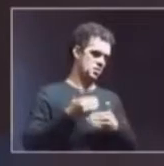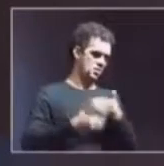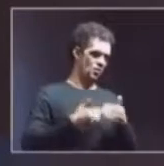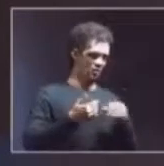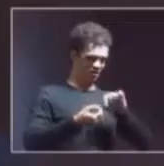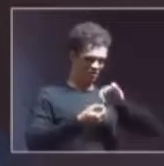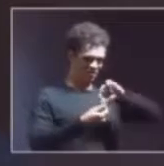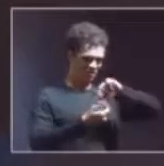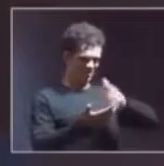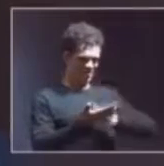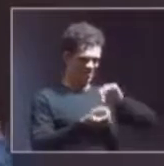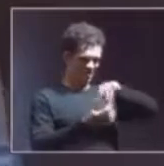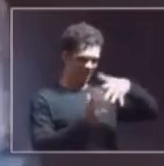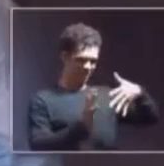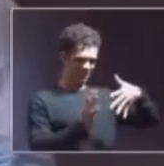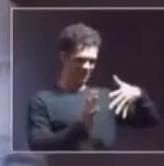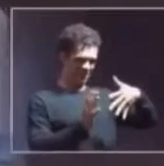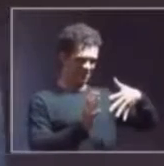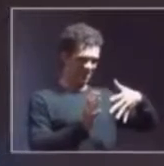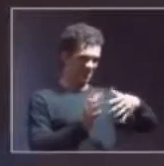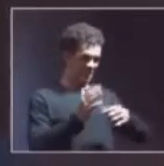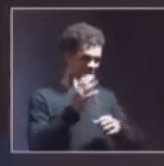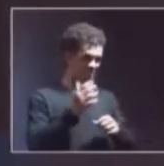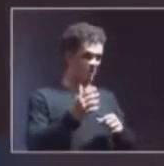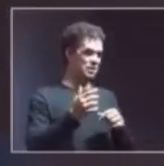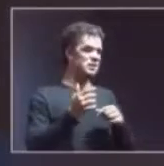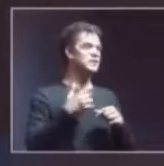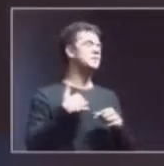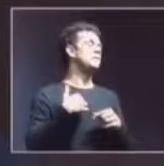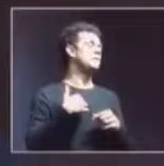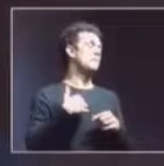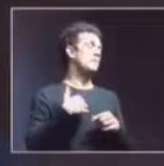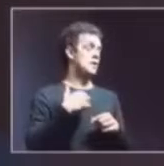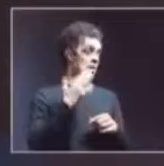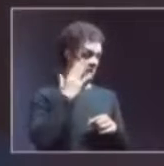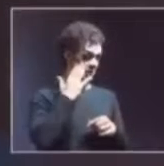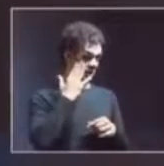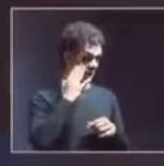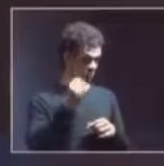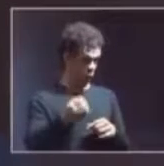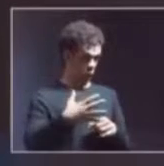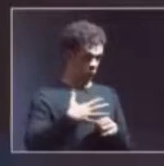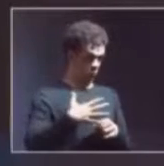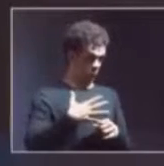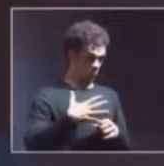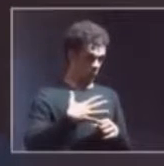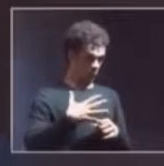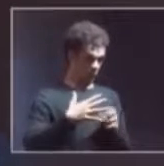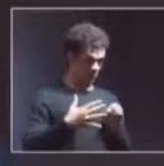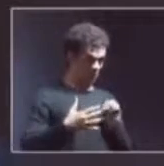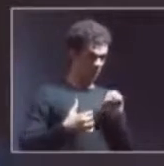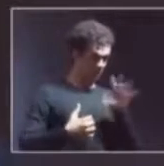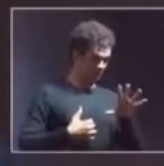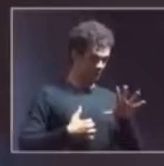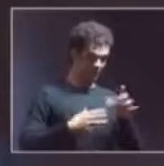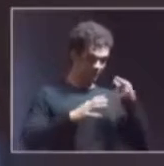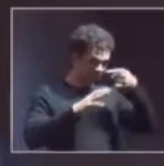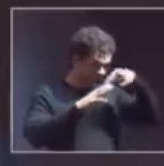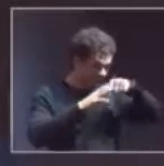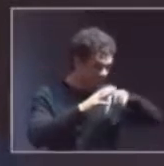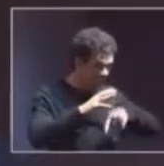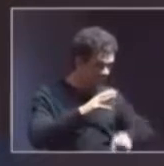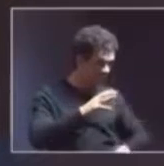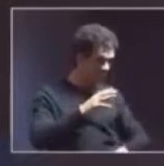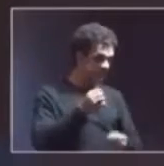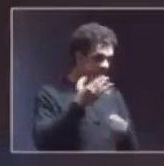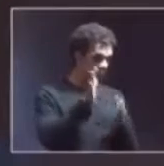a gênese e as predições, elas entendem a consequência de lei de causa e efeito de uma forma muito mais profunda,